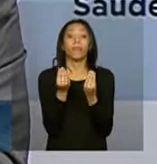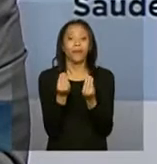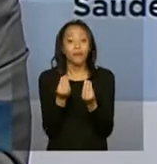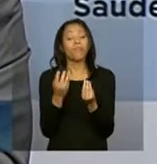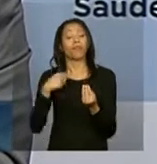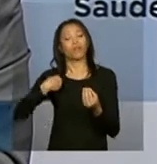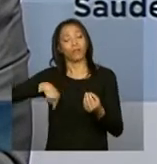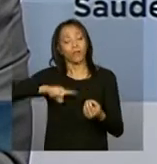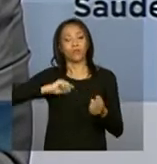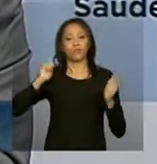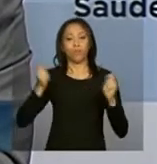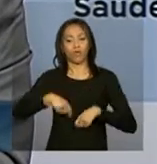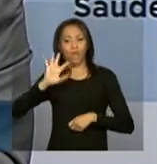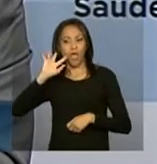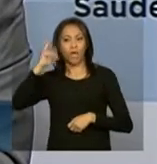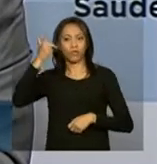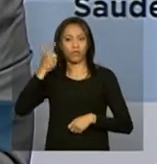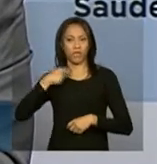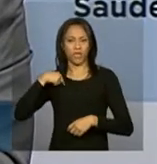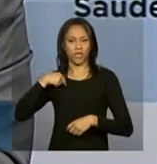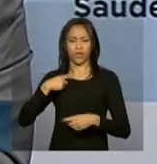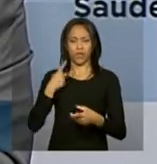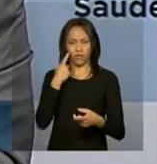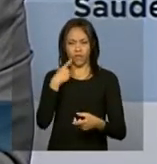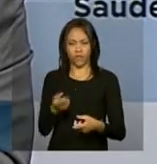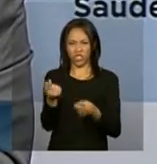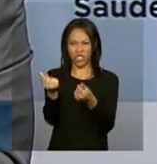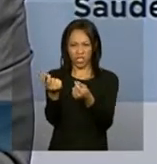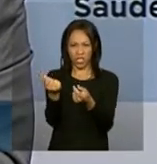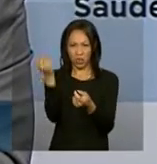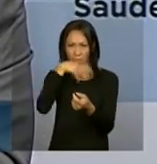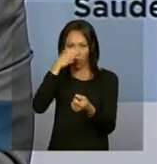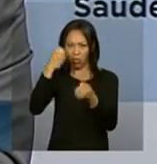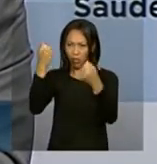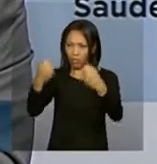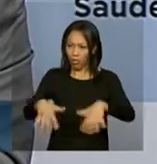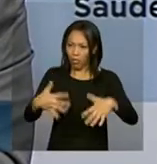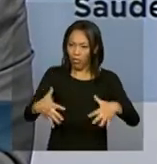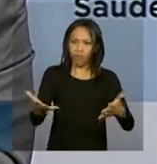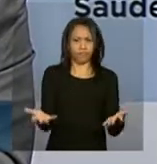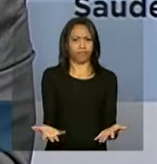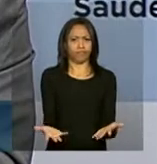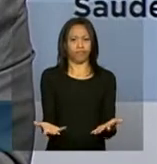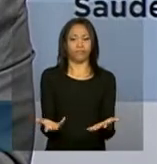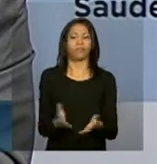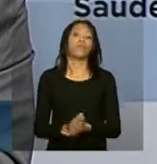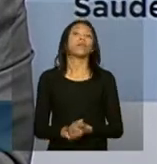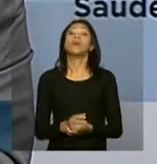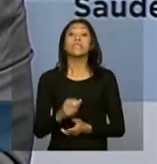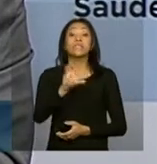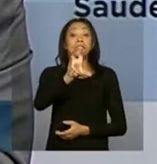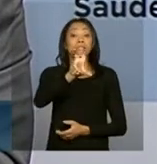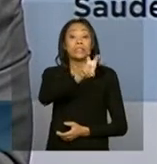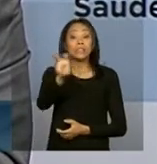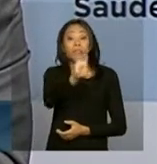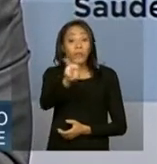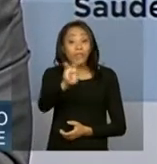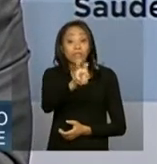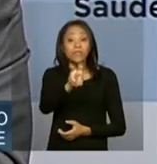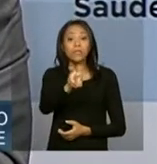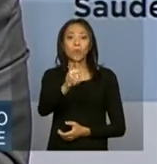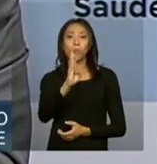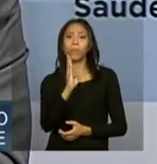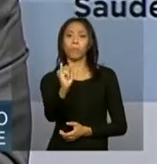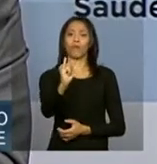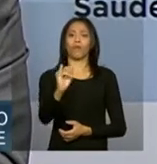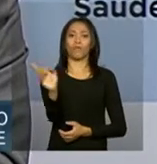gente possa identificar qualquer tipo de desperdício ou de irregularidades. Para vocês terem ideia, foram 55 bilhões